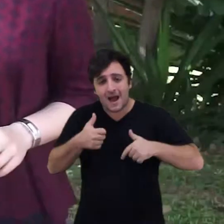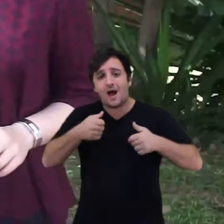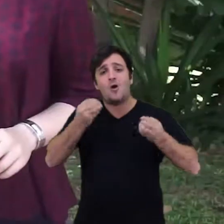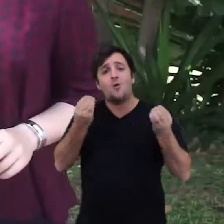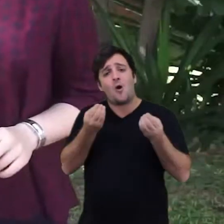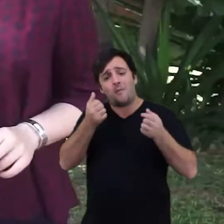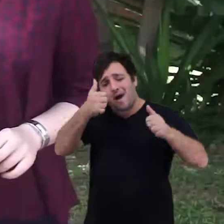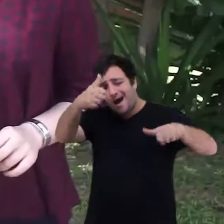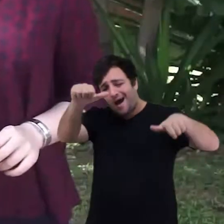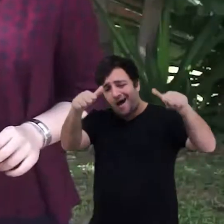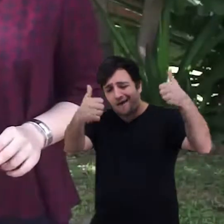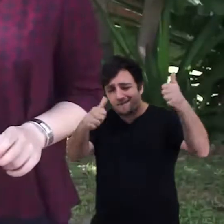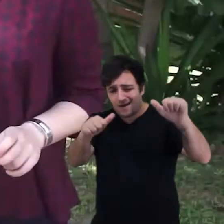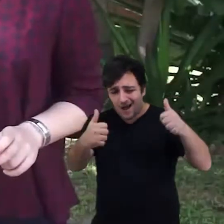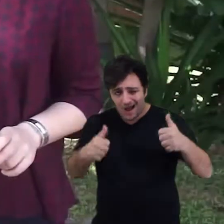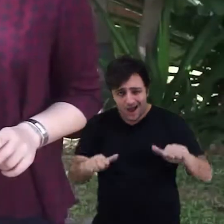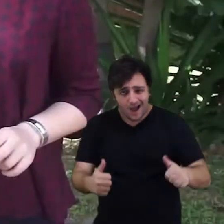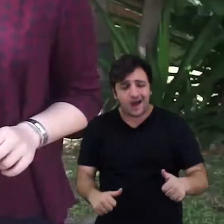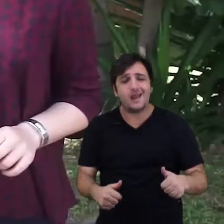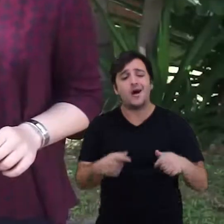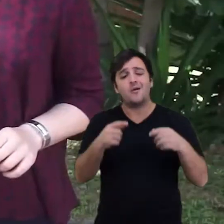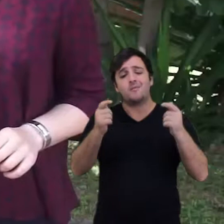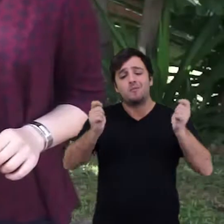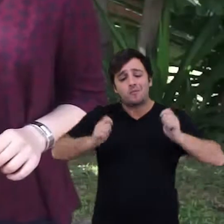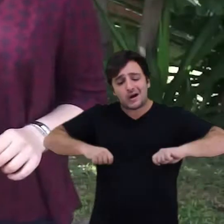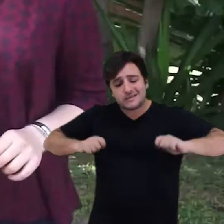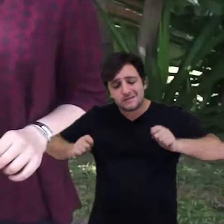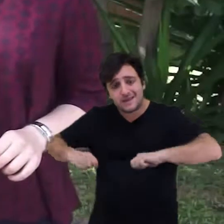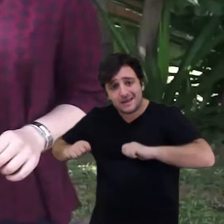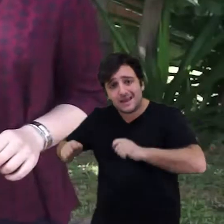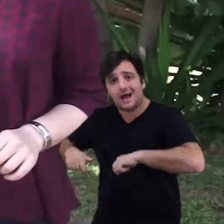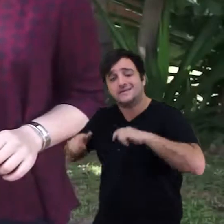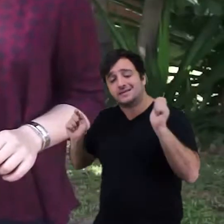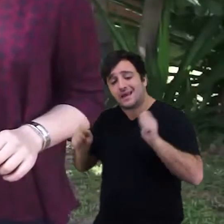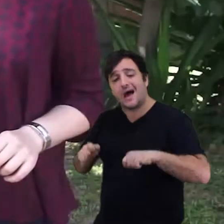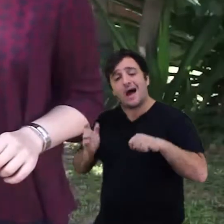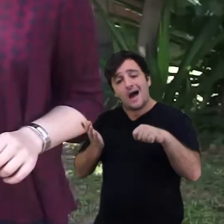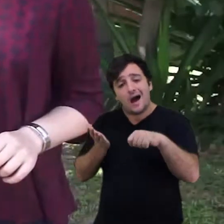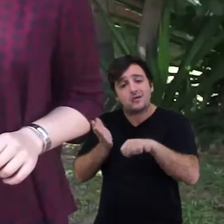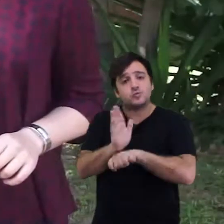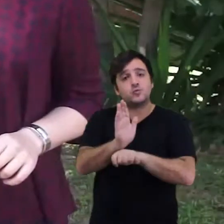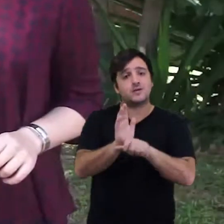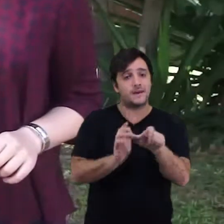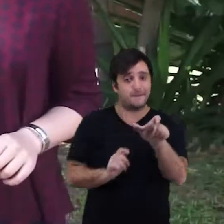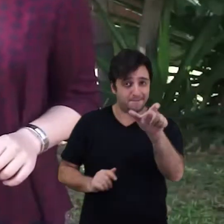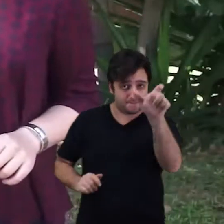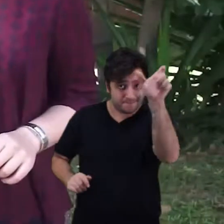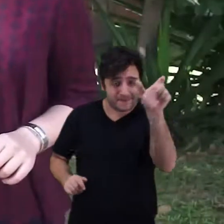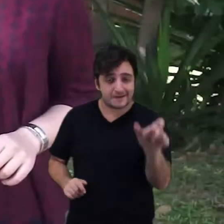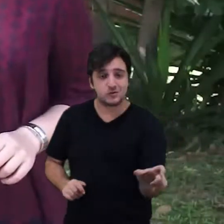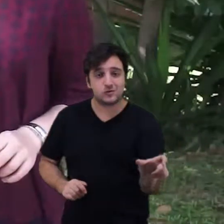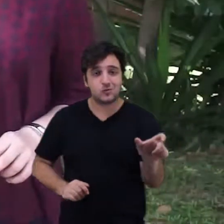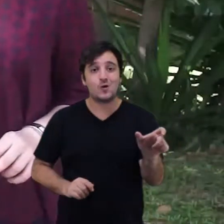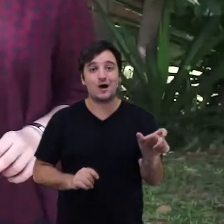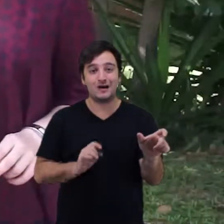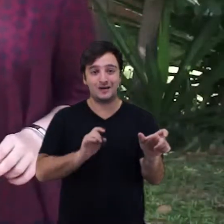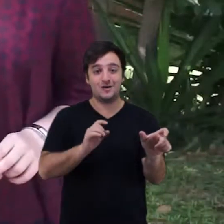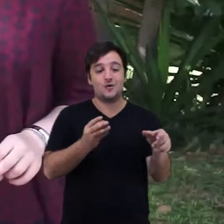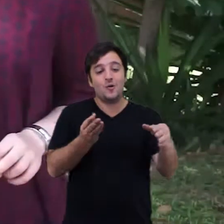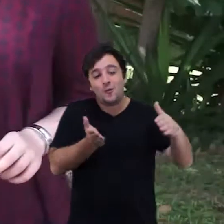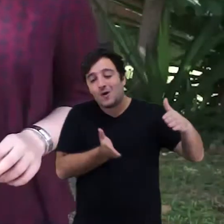de sofrer, para que ele tenha algumas questões garantidas, e escute. Escute, veja que contexto é esse, escute,